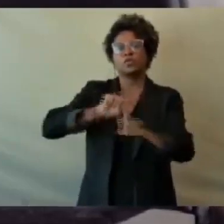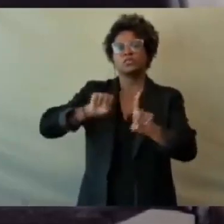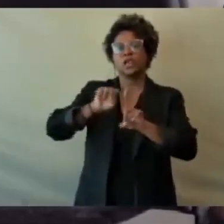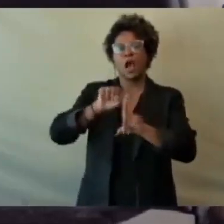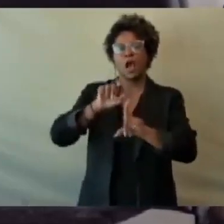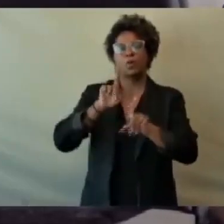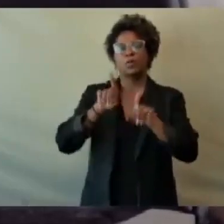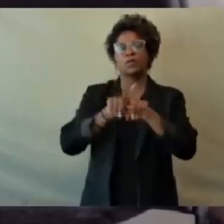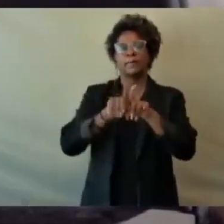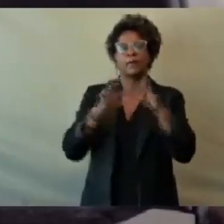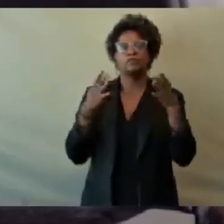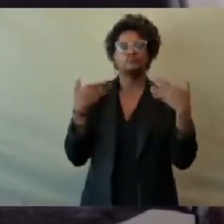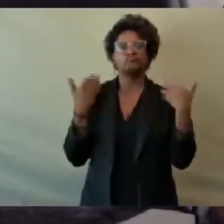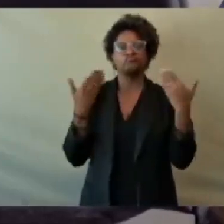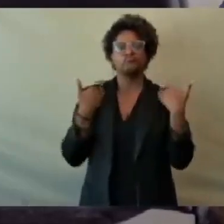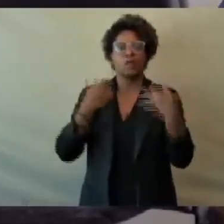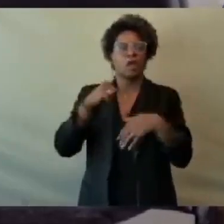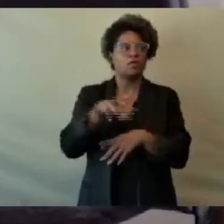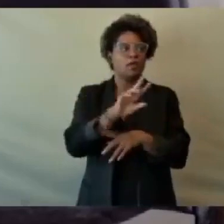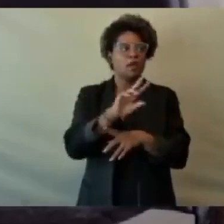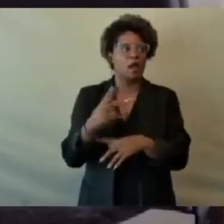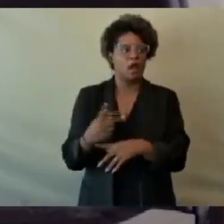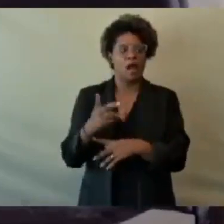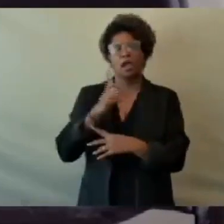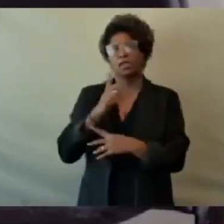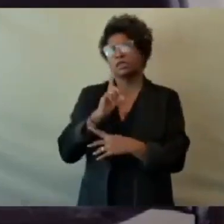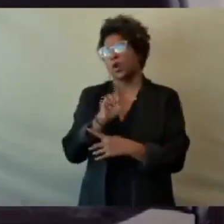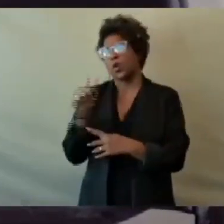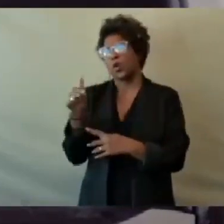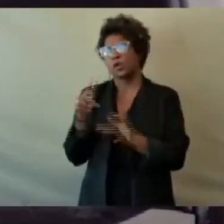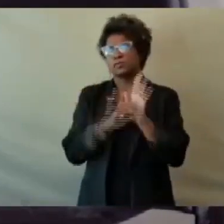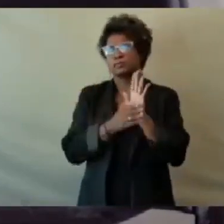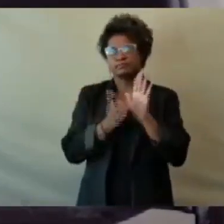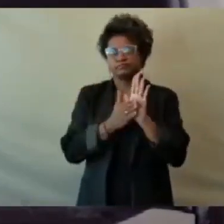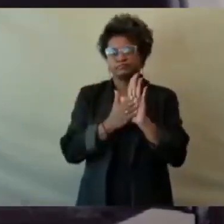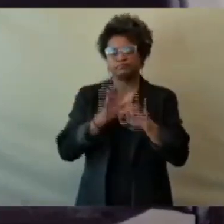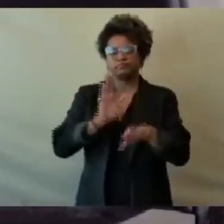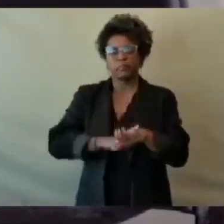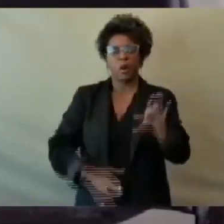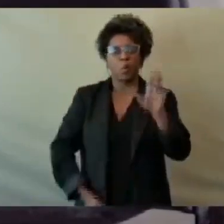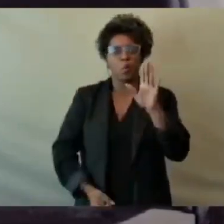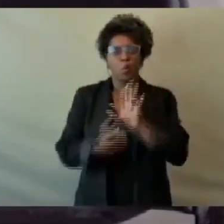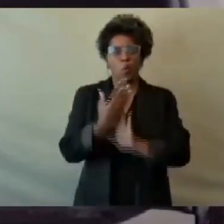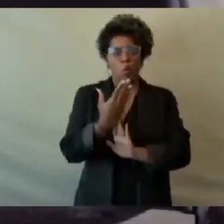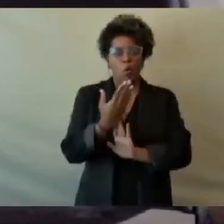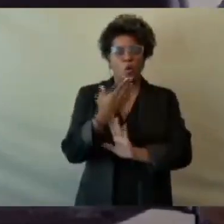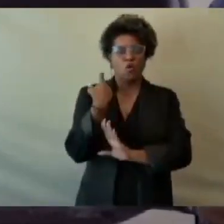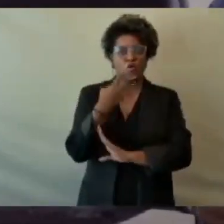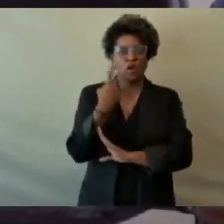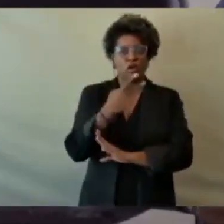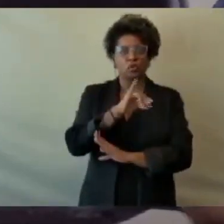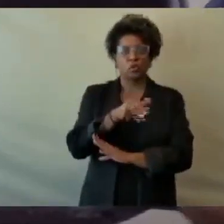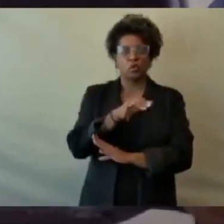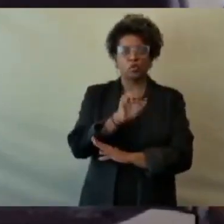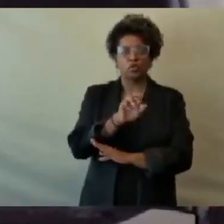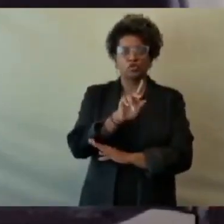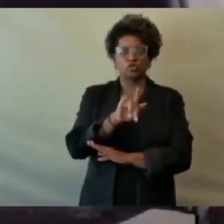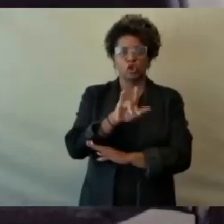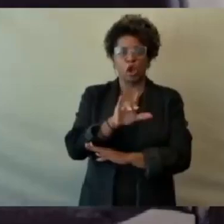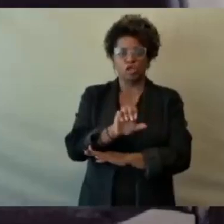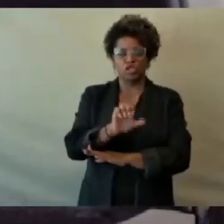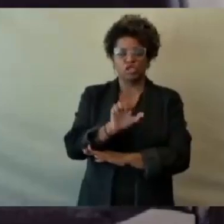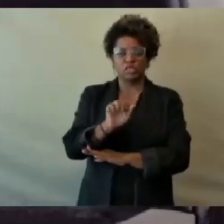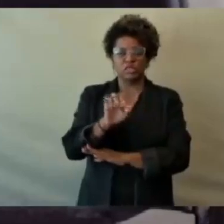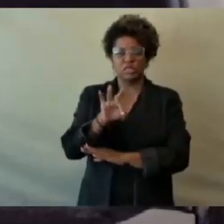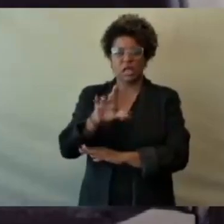Autoria, vereador doutor... Autoria, vereador Jorge Santos. Relator, vereador doutor Célio Frois. Conclusão do